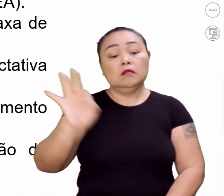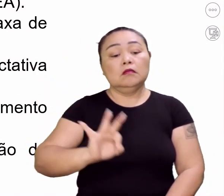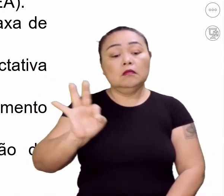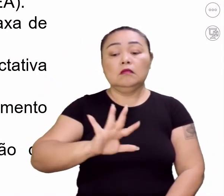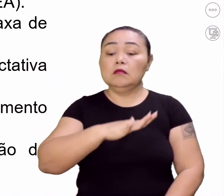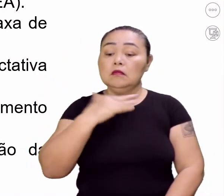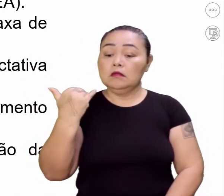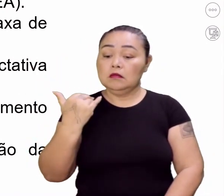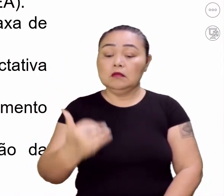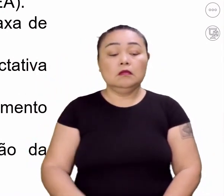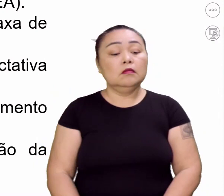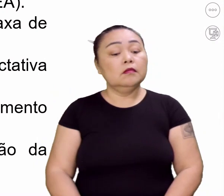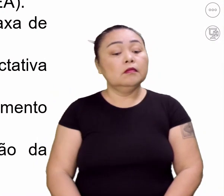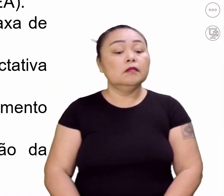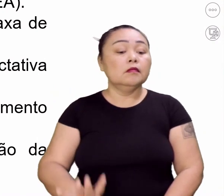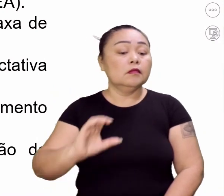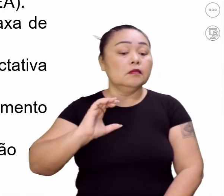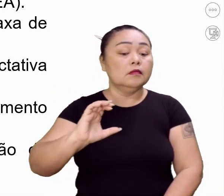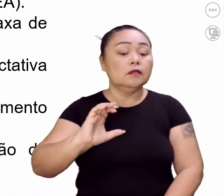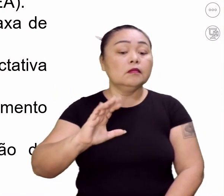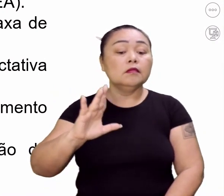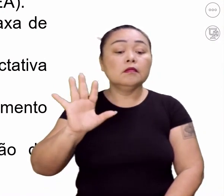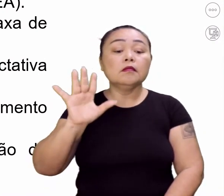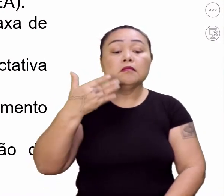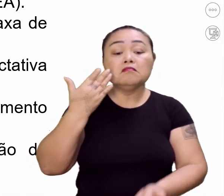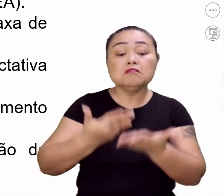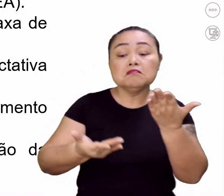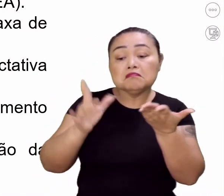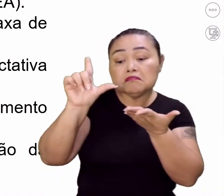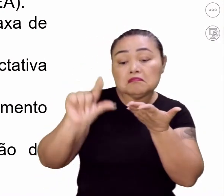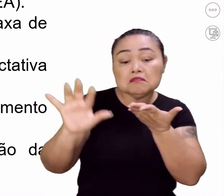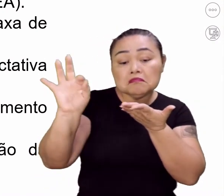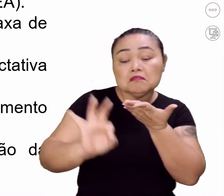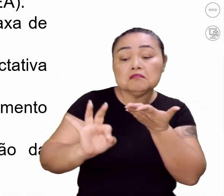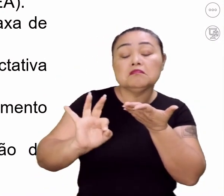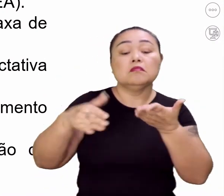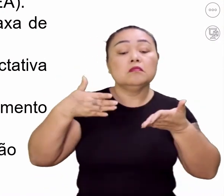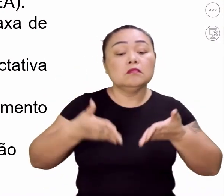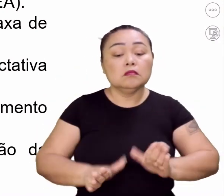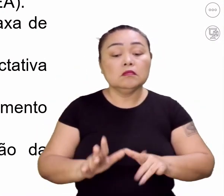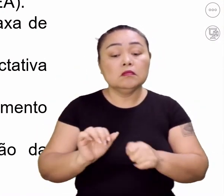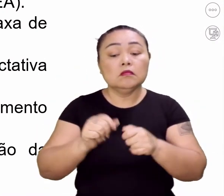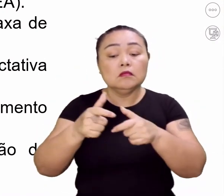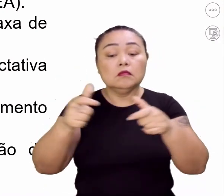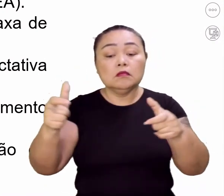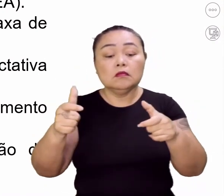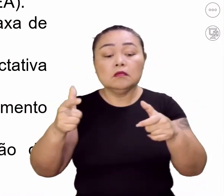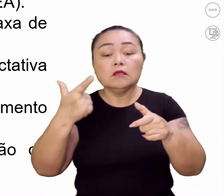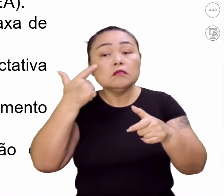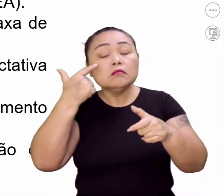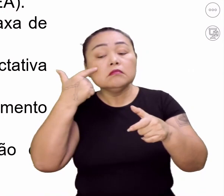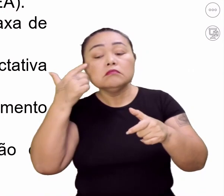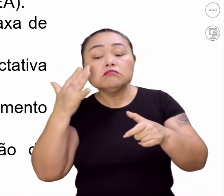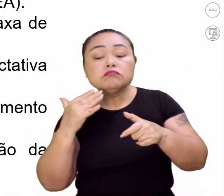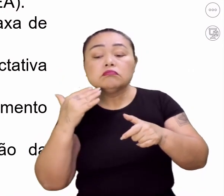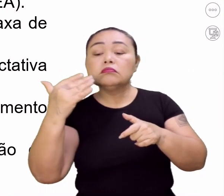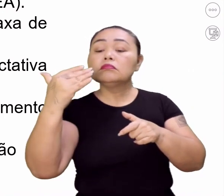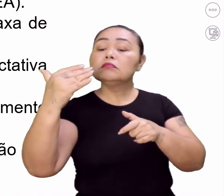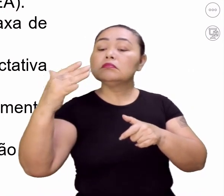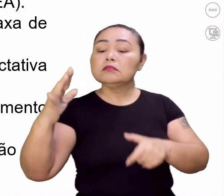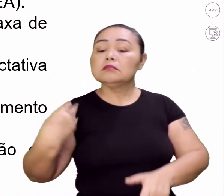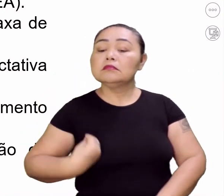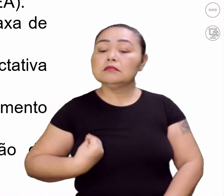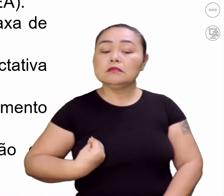da taxa de mortalidade. C, a queda da taxa de natalidade e o aumento da expectativa de